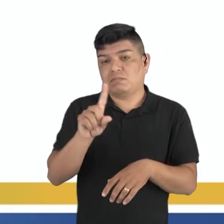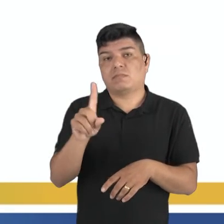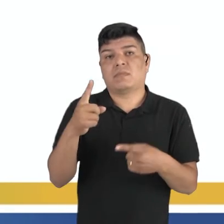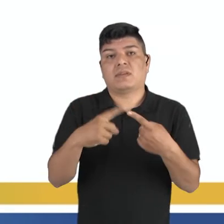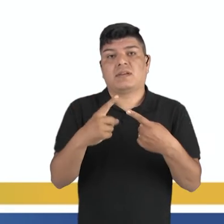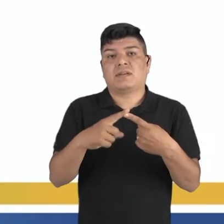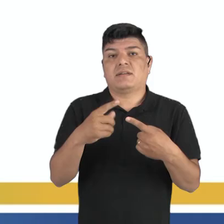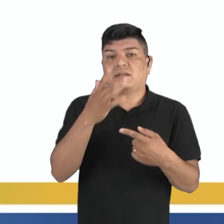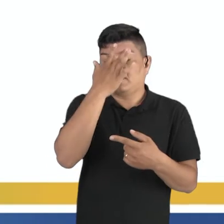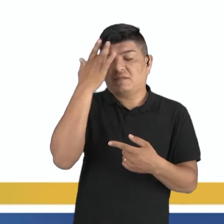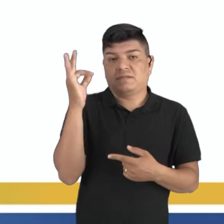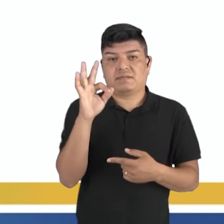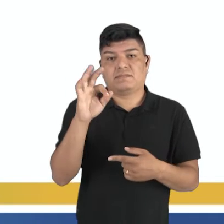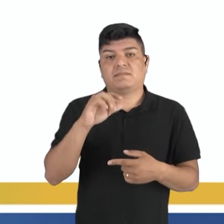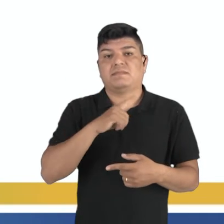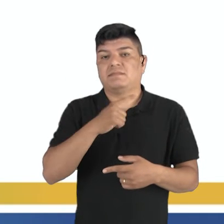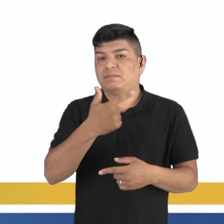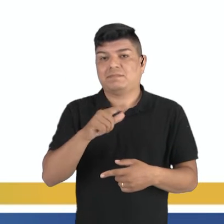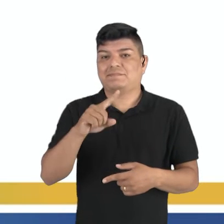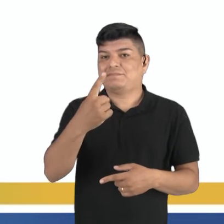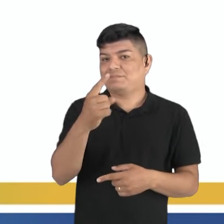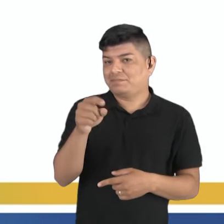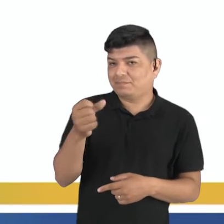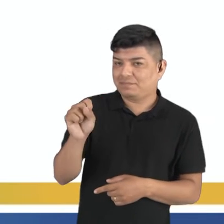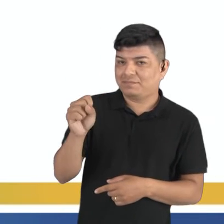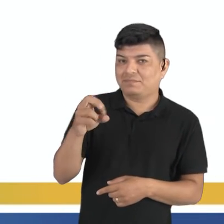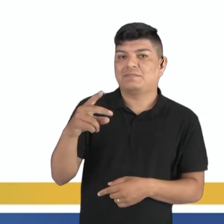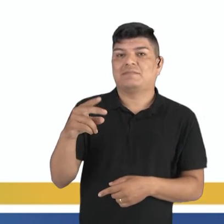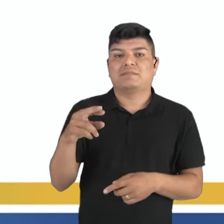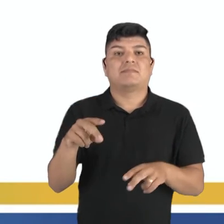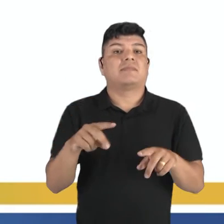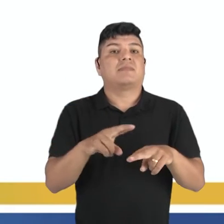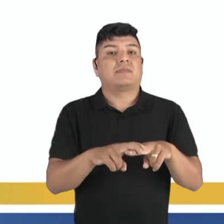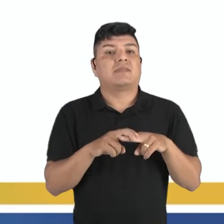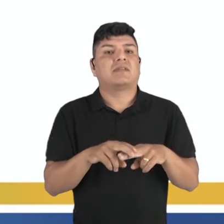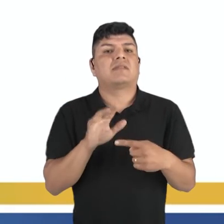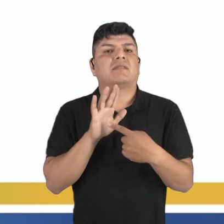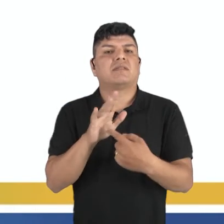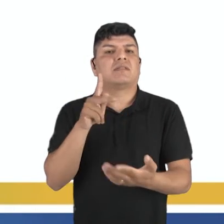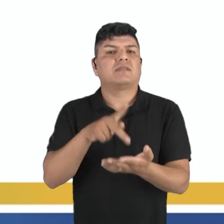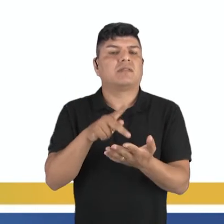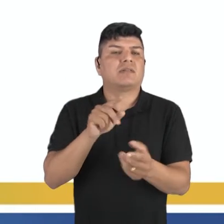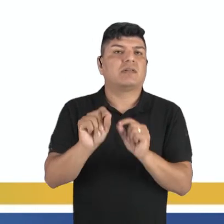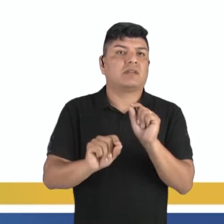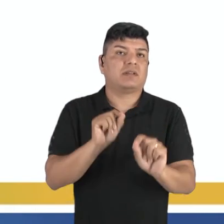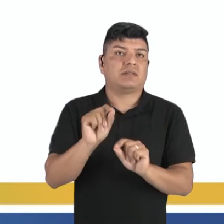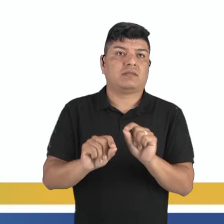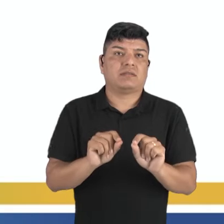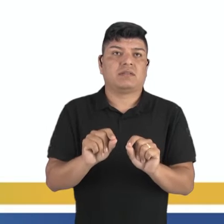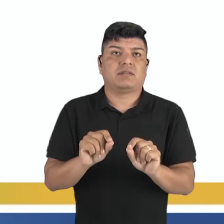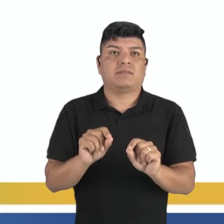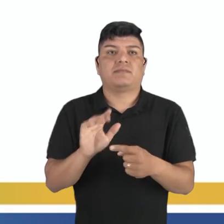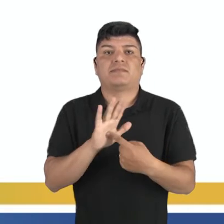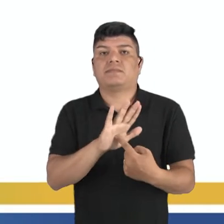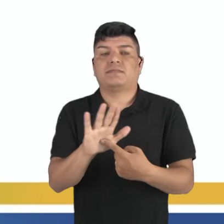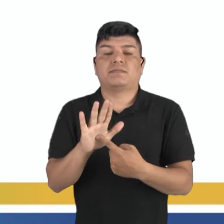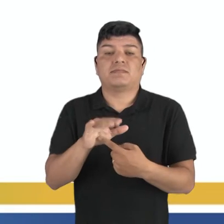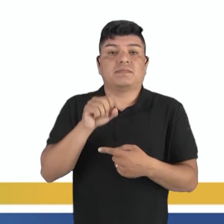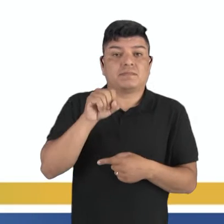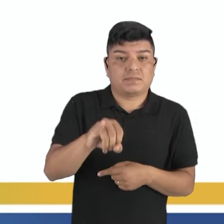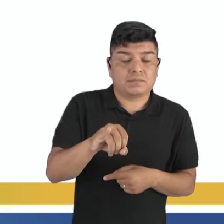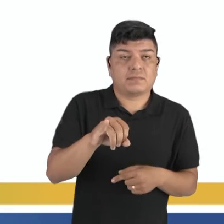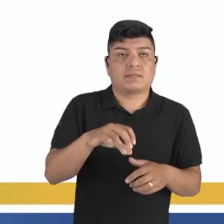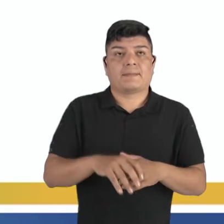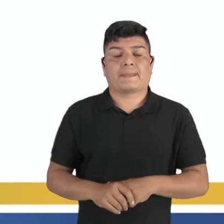que ninguém tem 1,8 irmãos, né, gente? O que ela indica realmente, né? Então ela vai indicar aí que